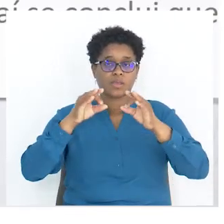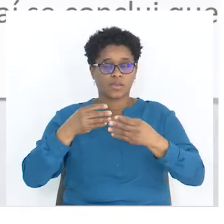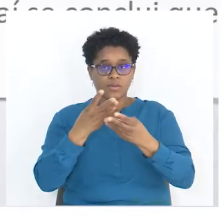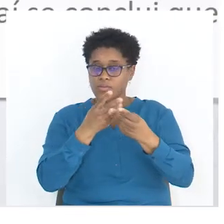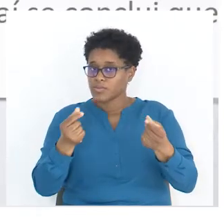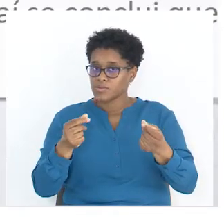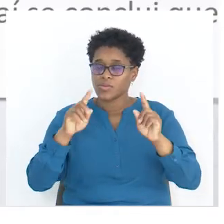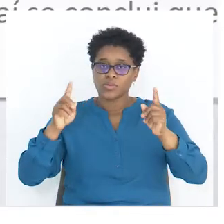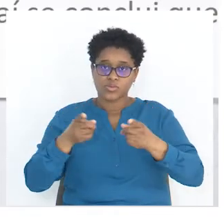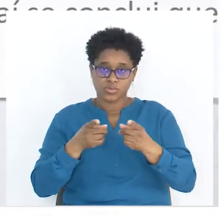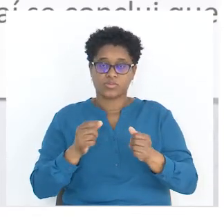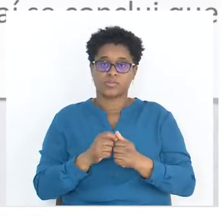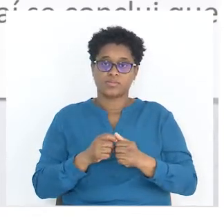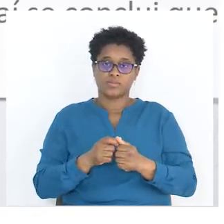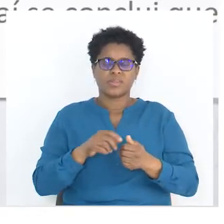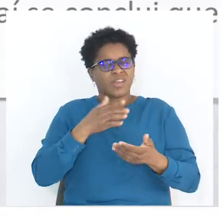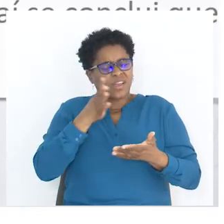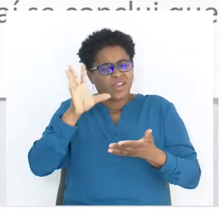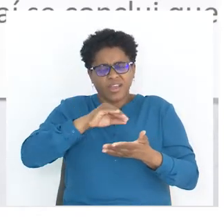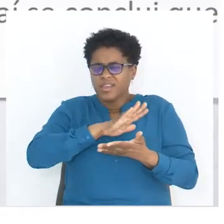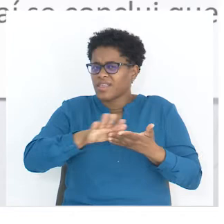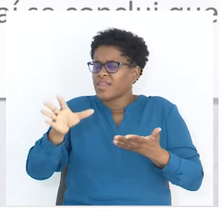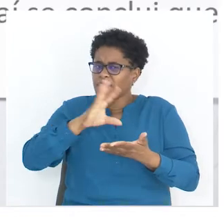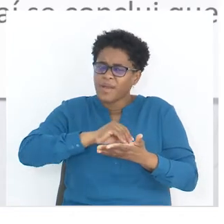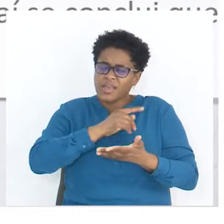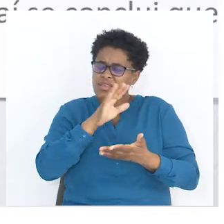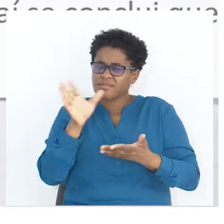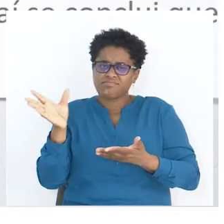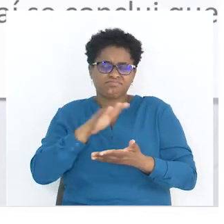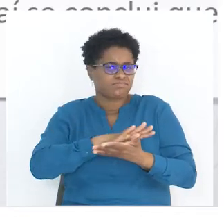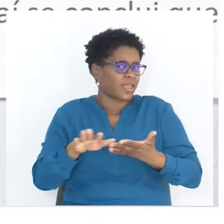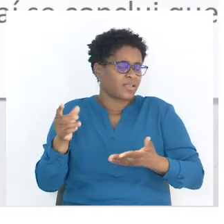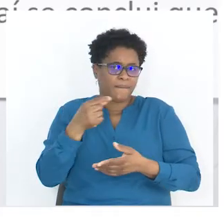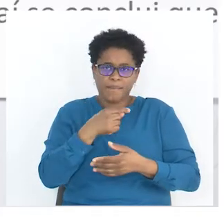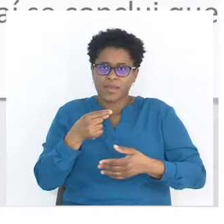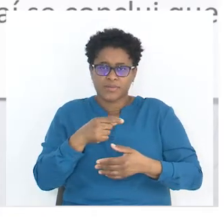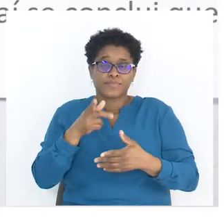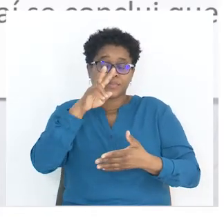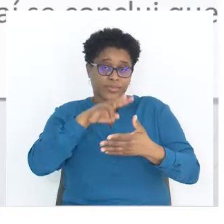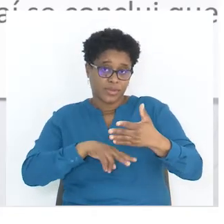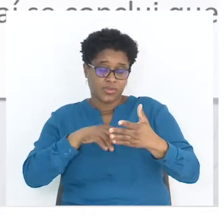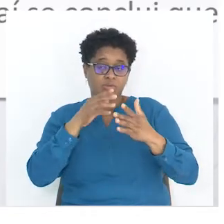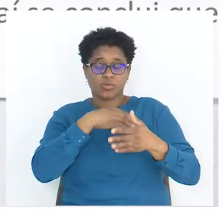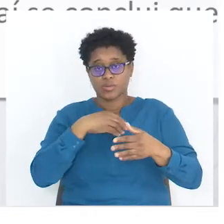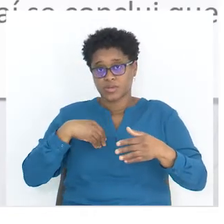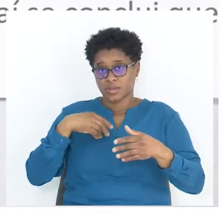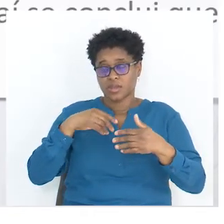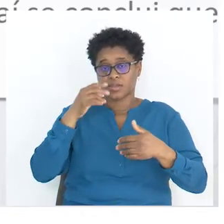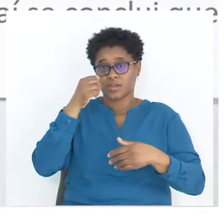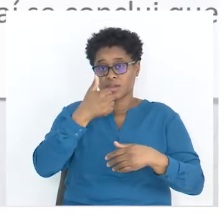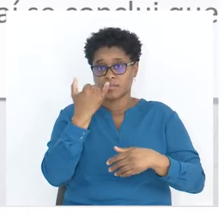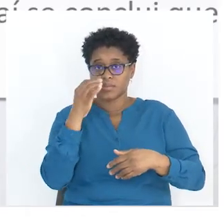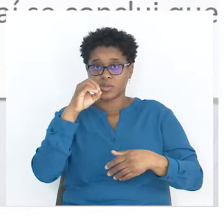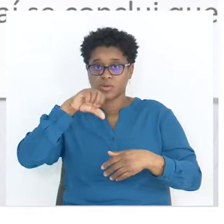produto do resumo, é nada mais, nada menos que este. O bem-estar é um processo bioquímico que